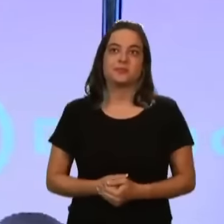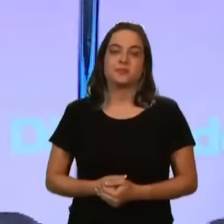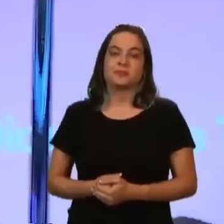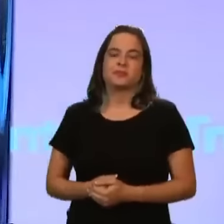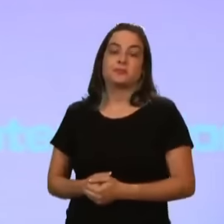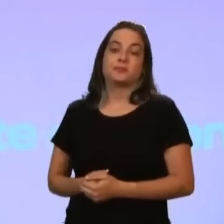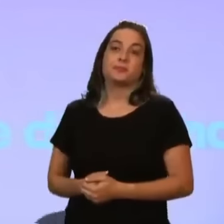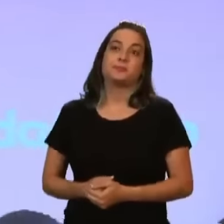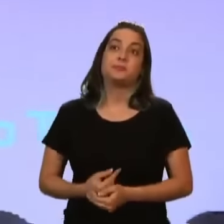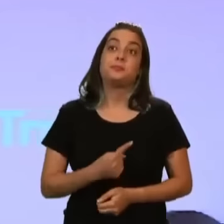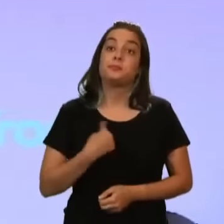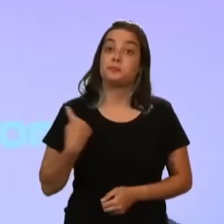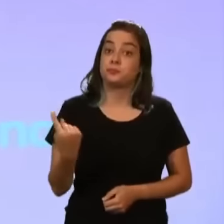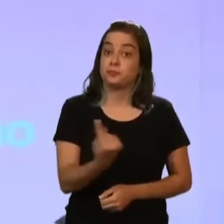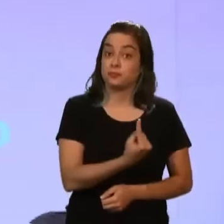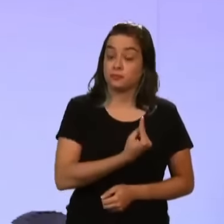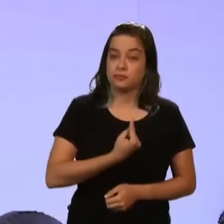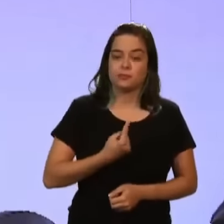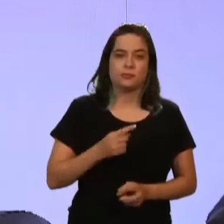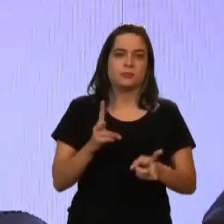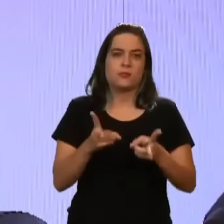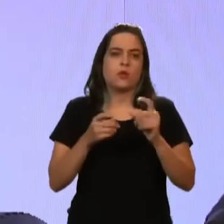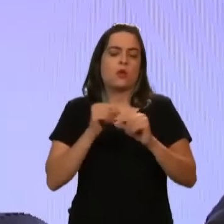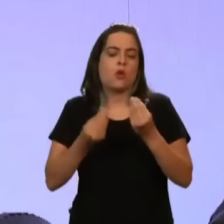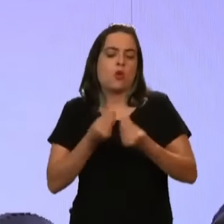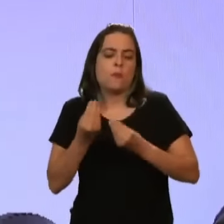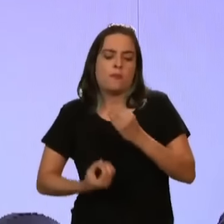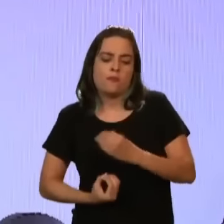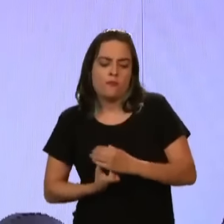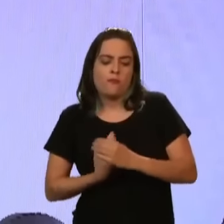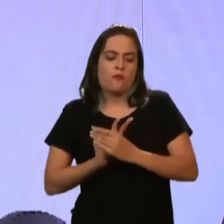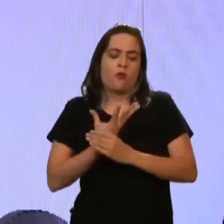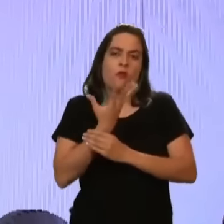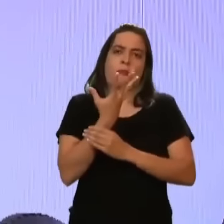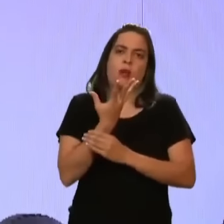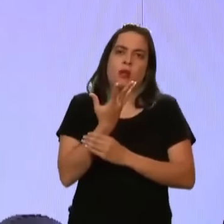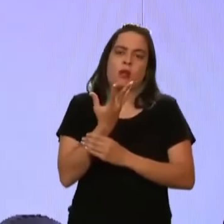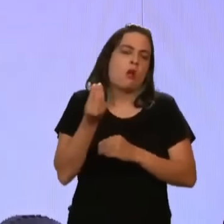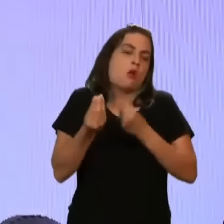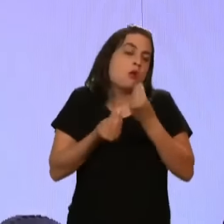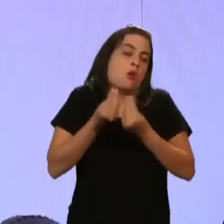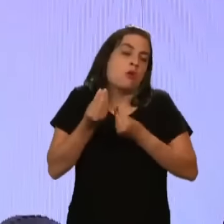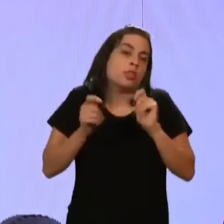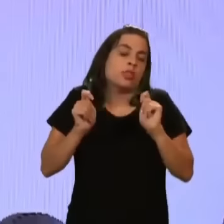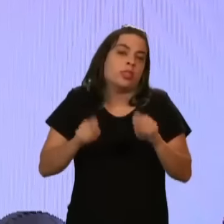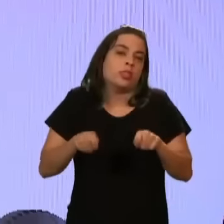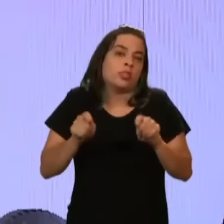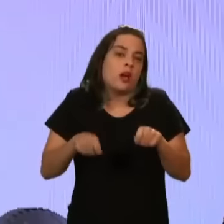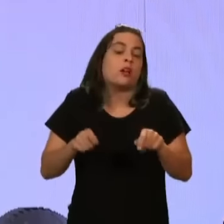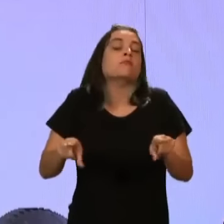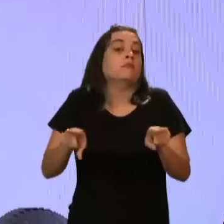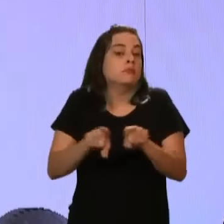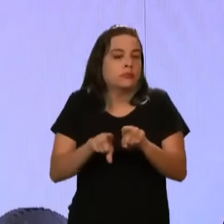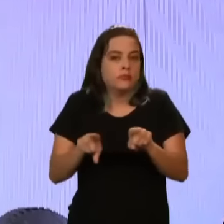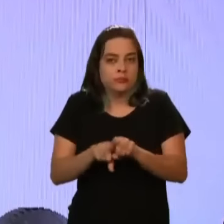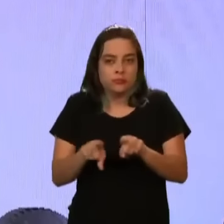Então nós vimos aí a nossa formação, de que somos formadas e como é possível então que você